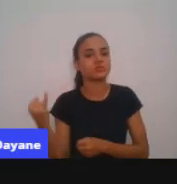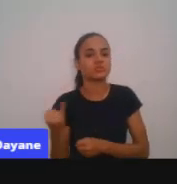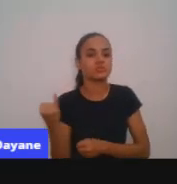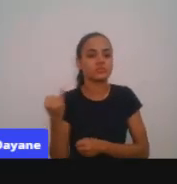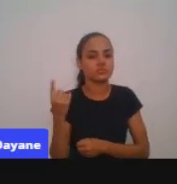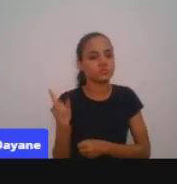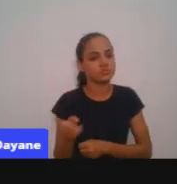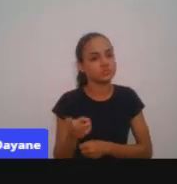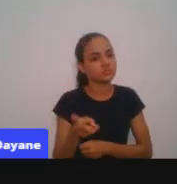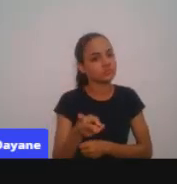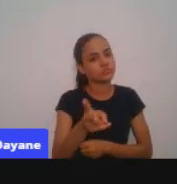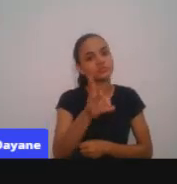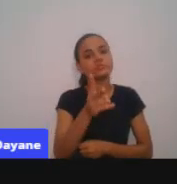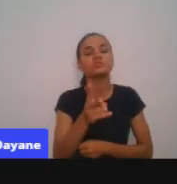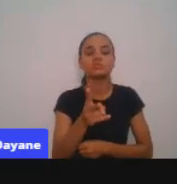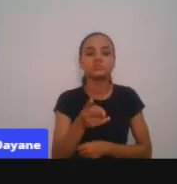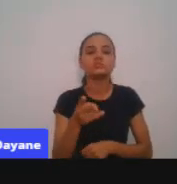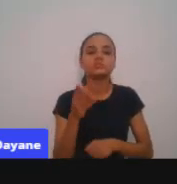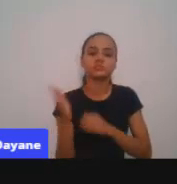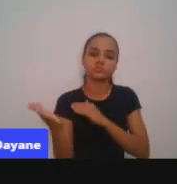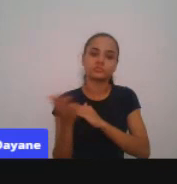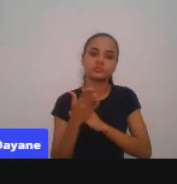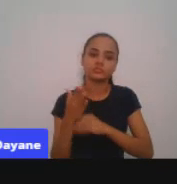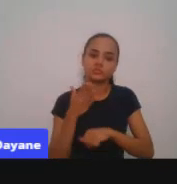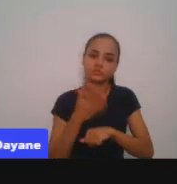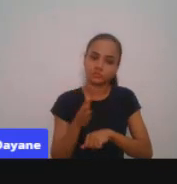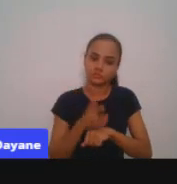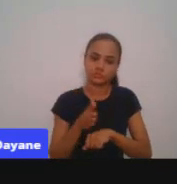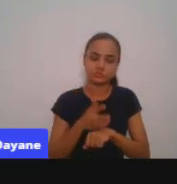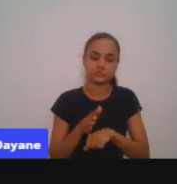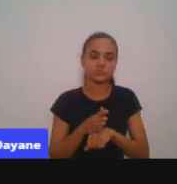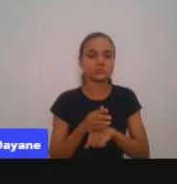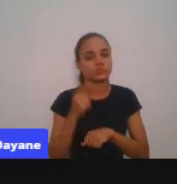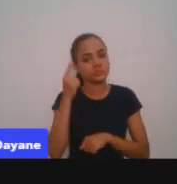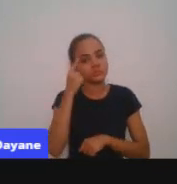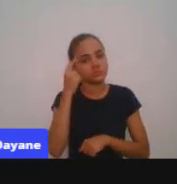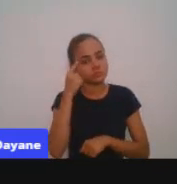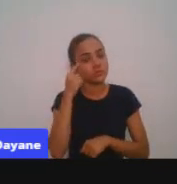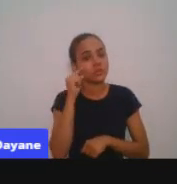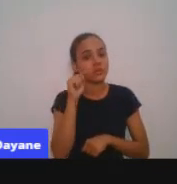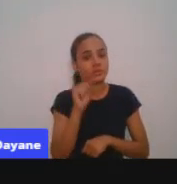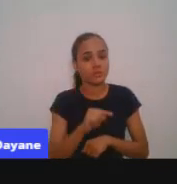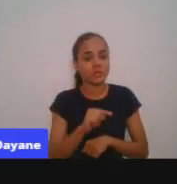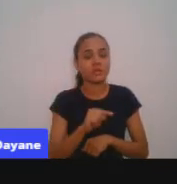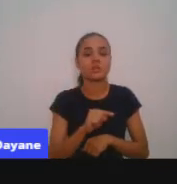importante para a nossa ação, e a gente vai pensar nela também de forma diferente. Então, a gente não quer